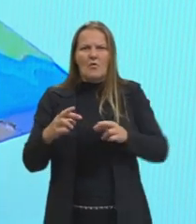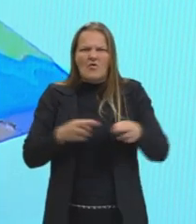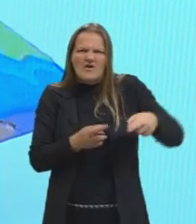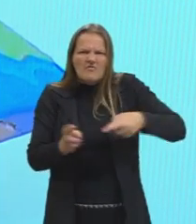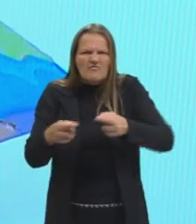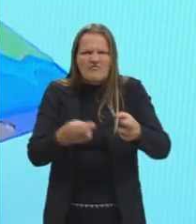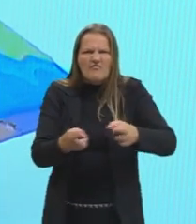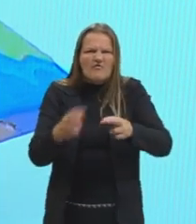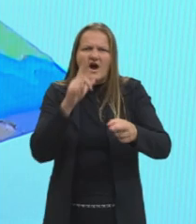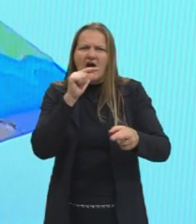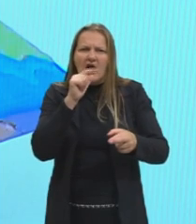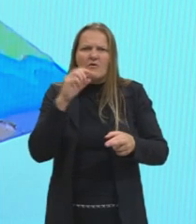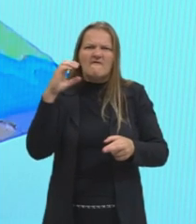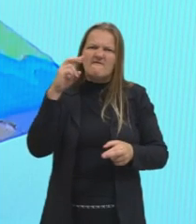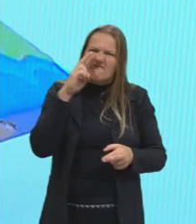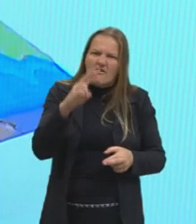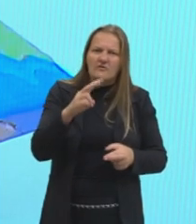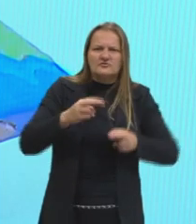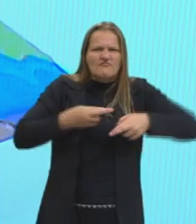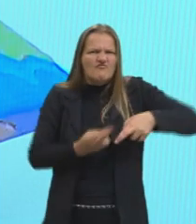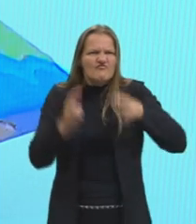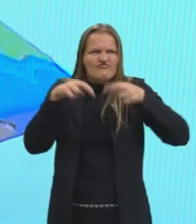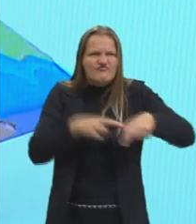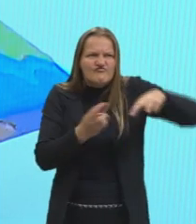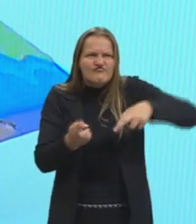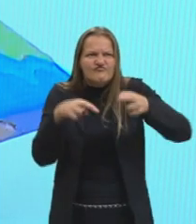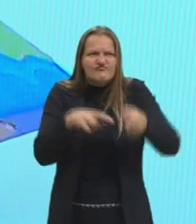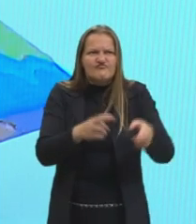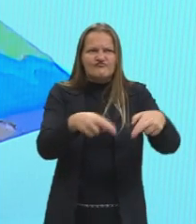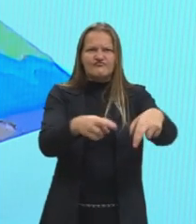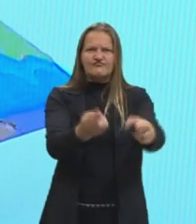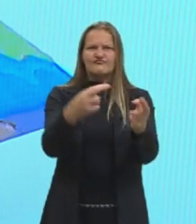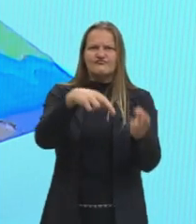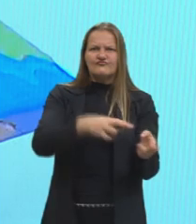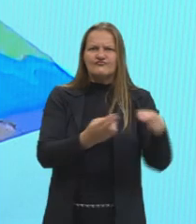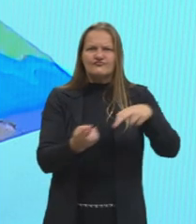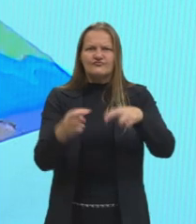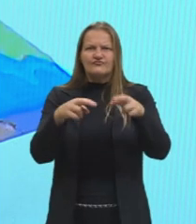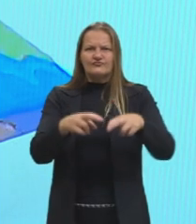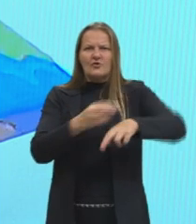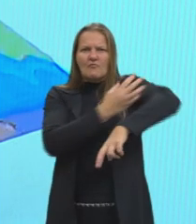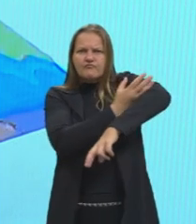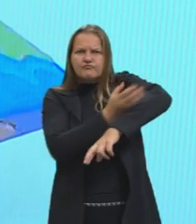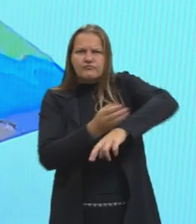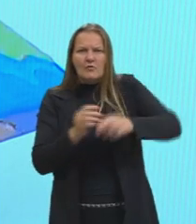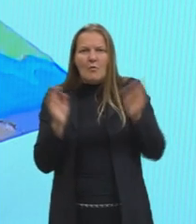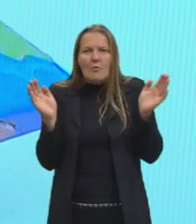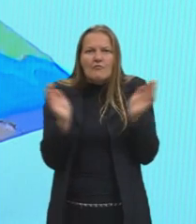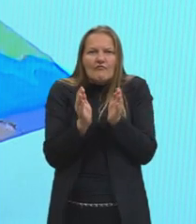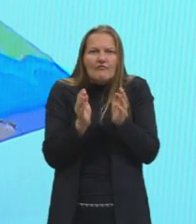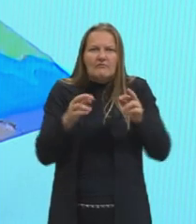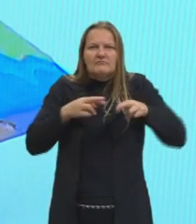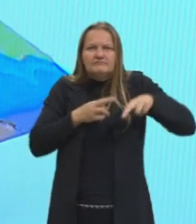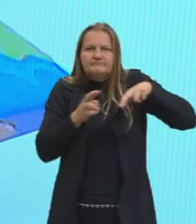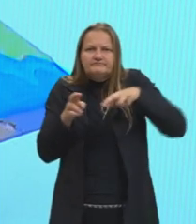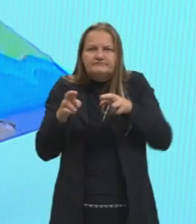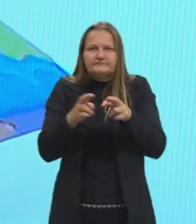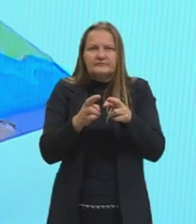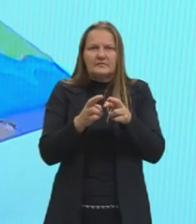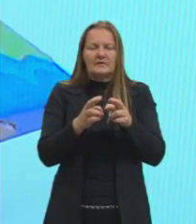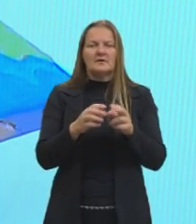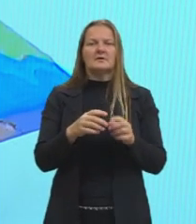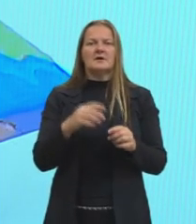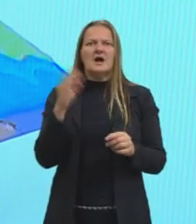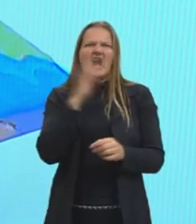vamos dizer assim as águas deles são mais bom né é um pouco menor essa esse esse canal tá mas é